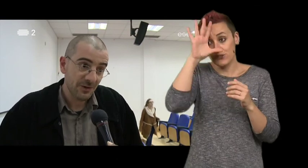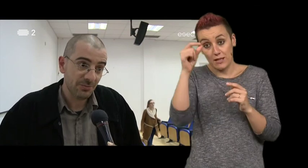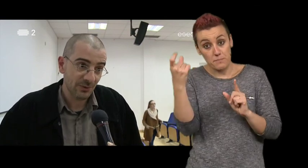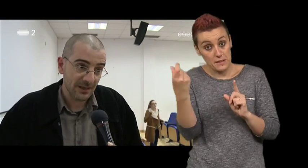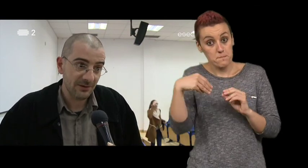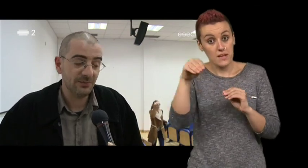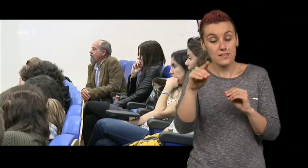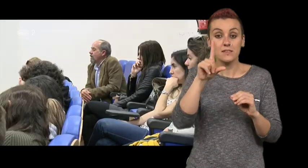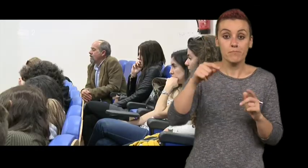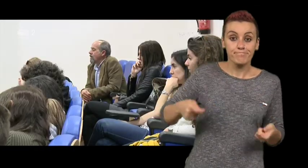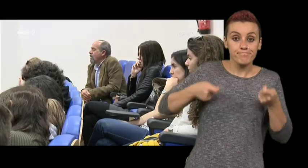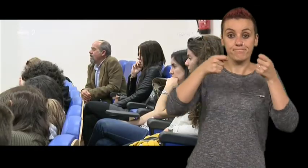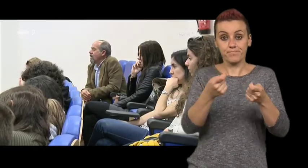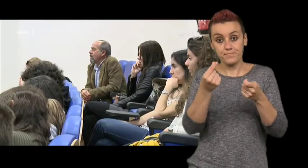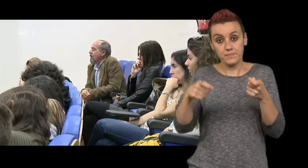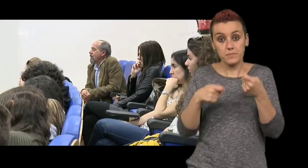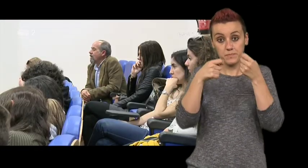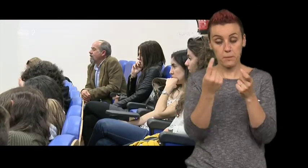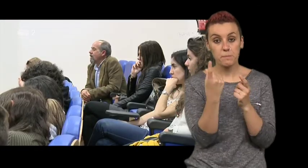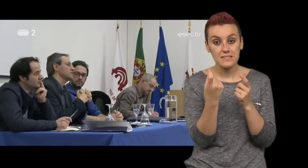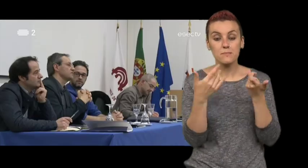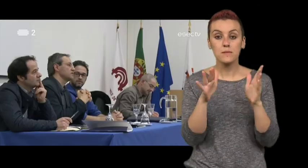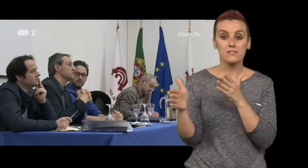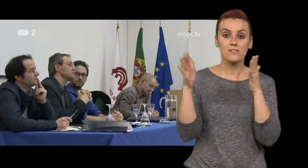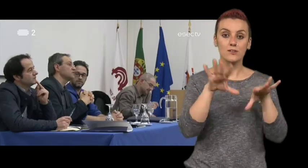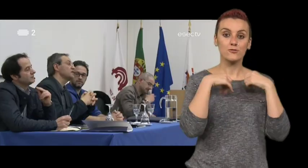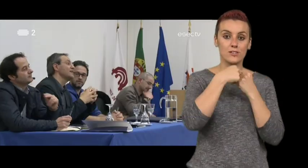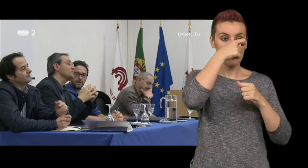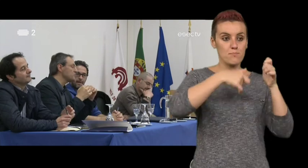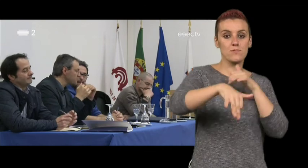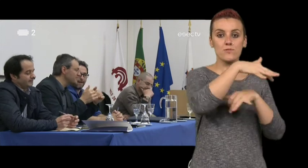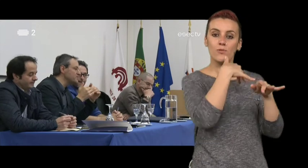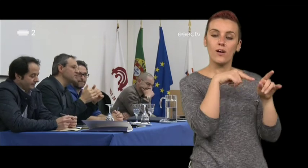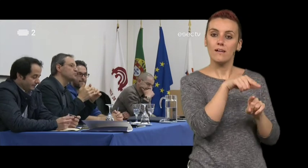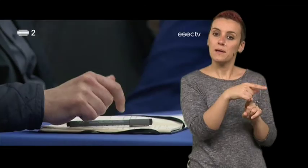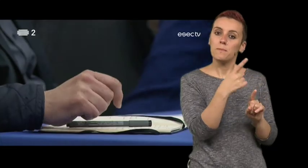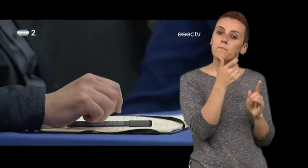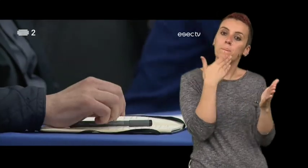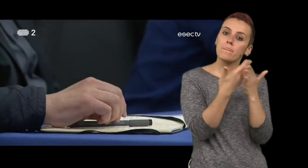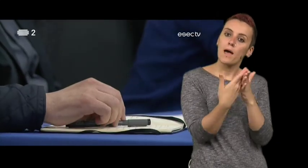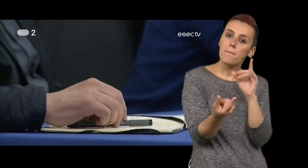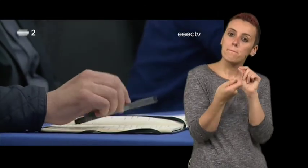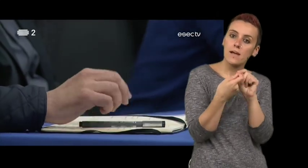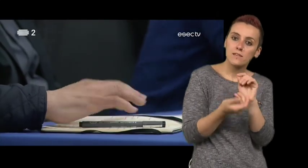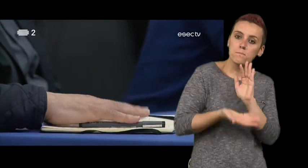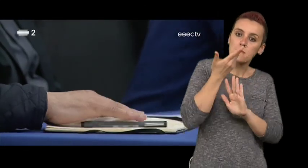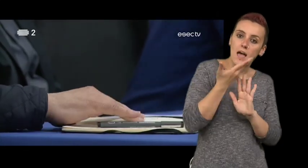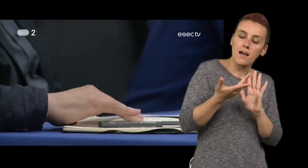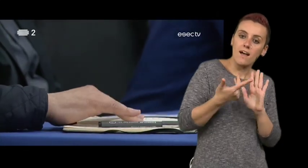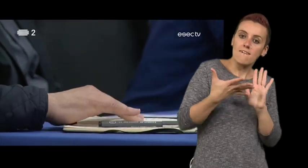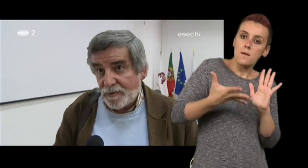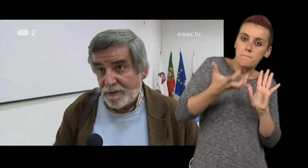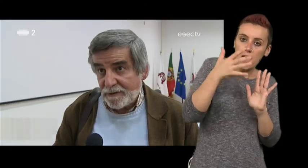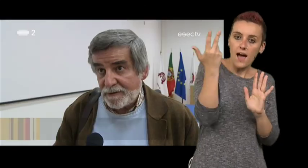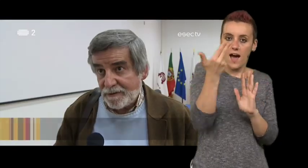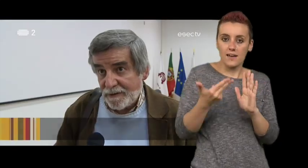do Estado, por um lado, ao nível do financiamento, mas também é preciso que na sociedade civil haja uma maior aproximação às artes.